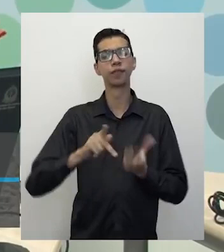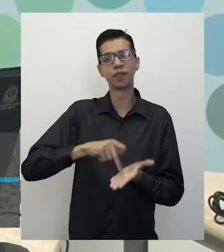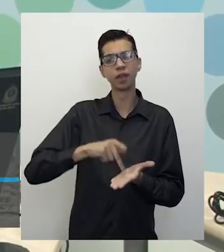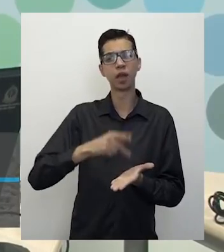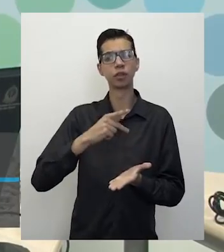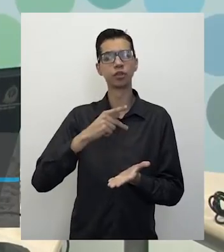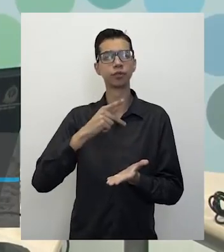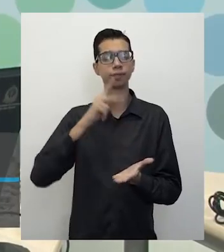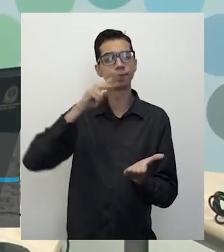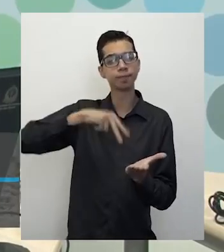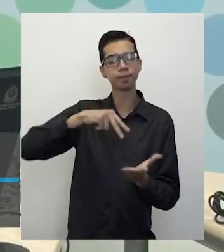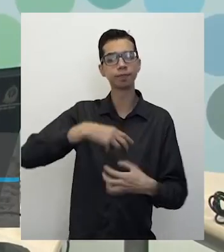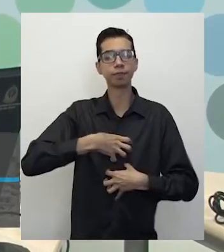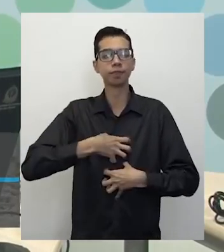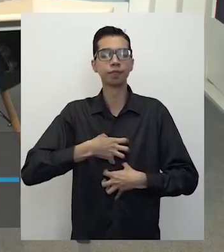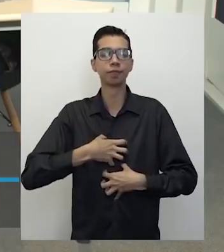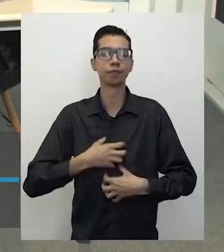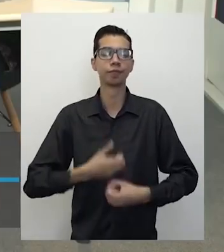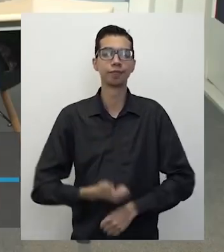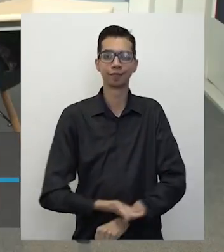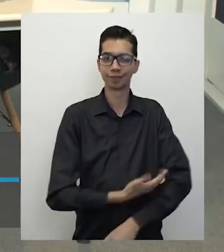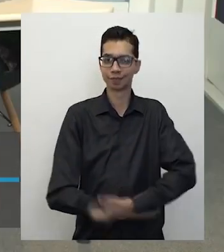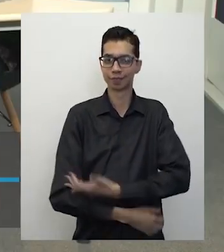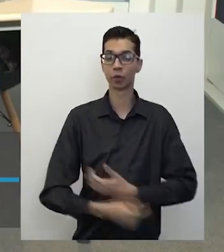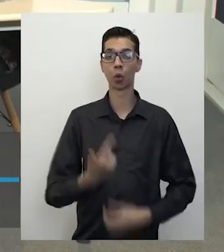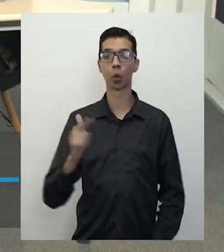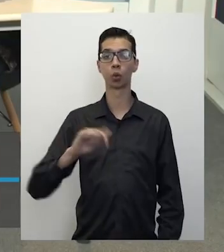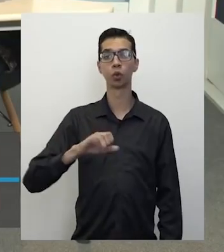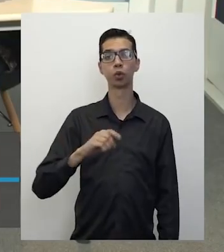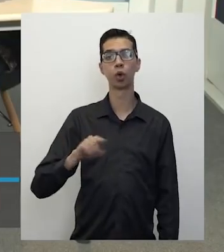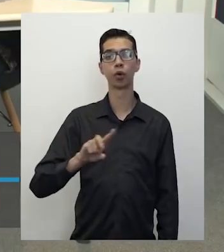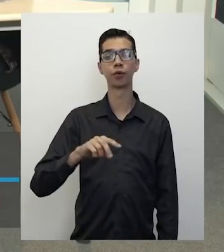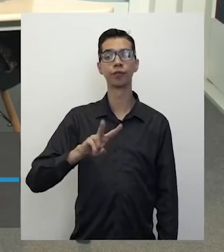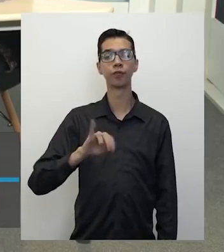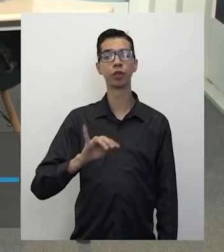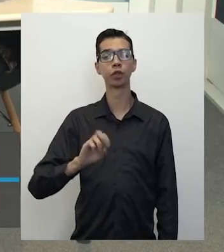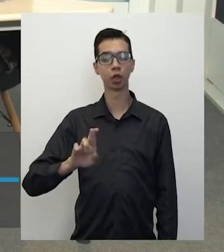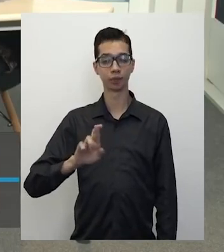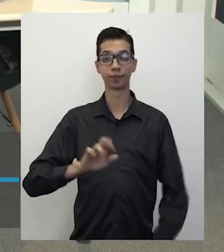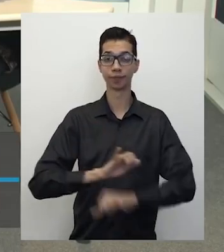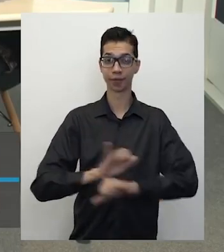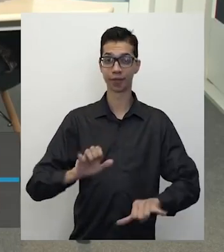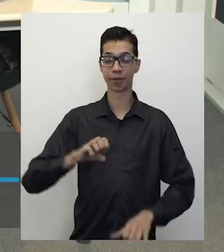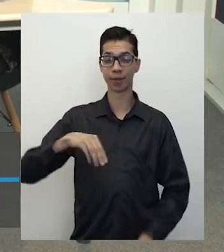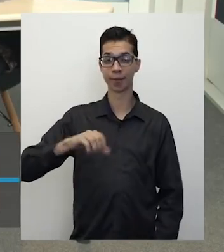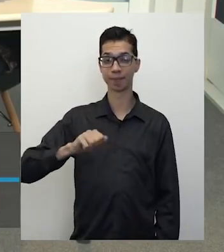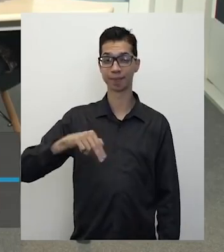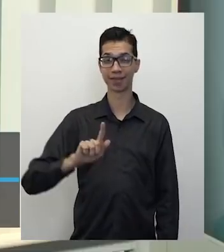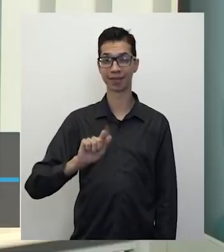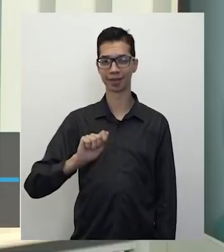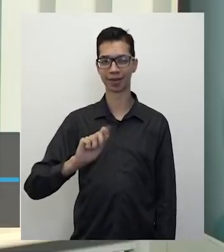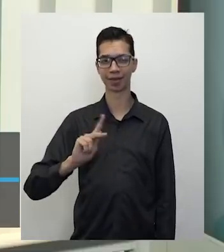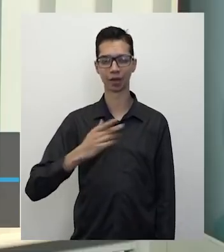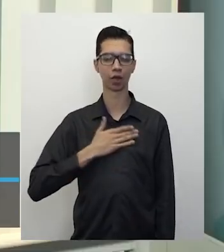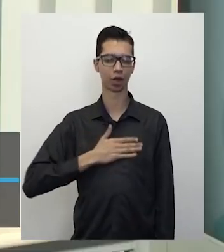estímulo, né? Uhum. Quem mais? O João Vitor diz que adora ler mangá. E a Beatriz diz que lê muito e por isso ela lê